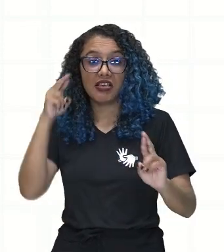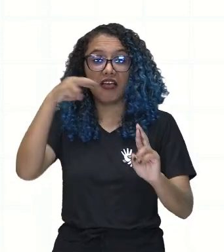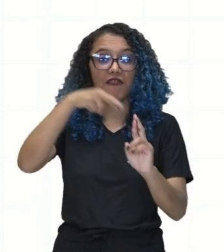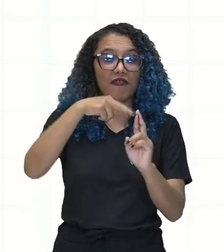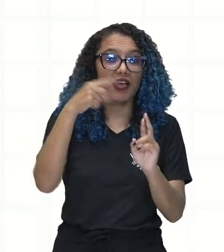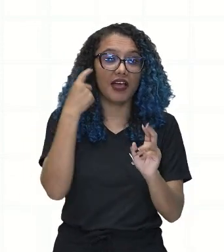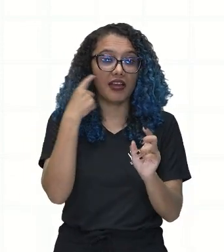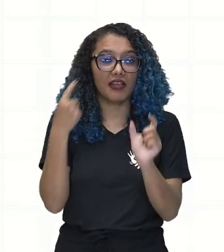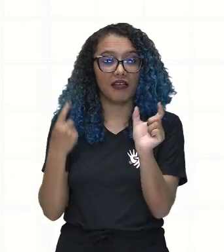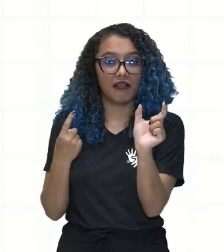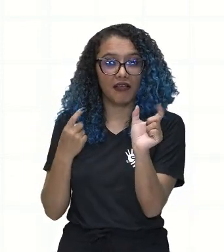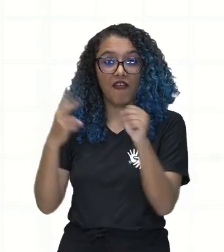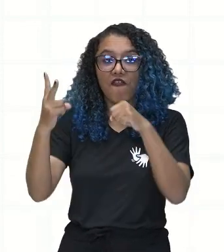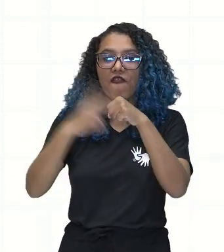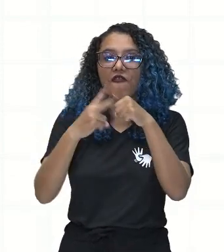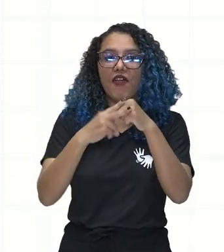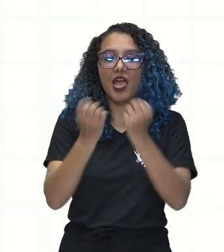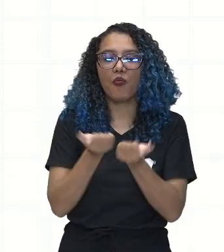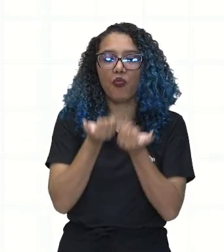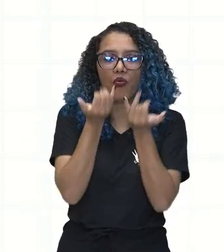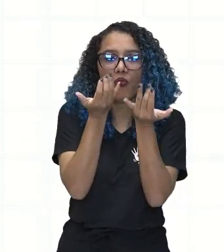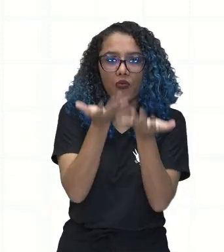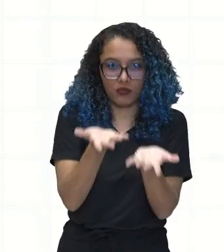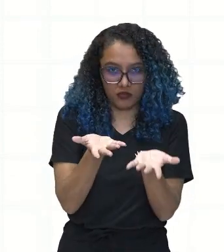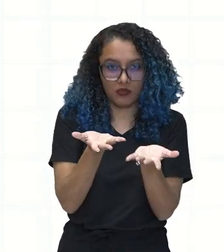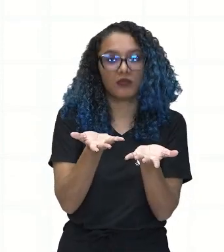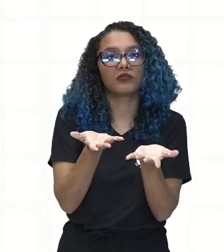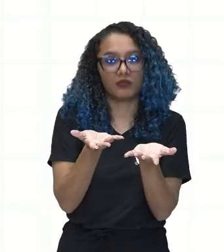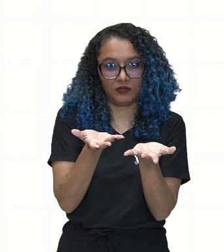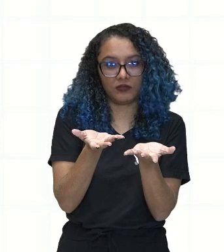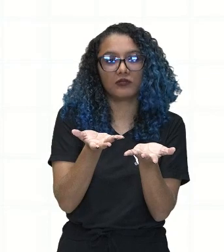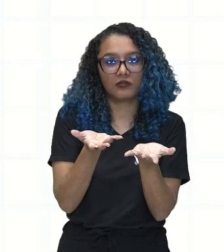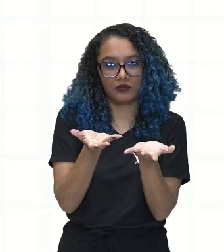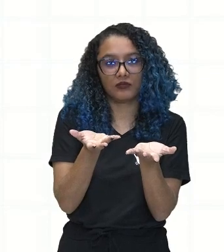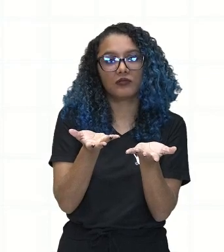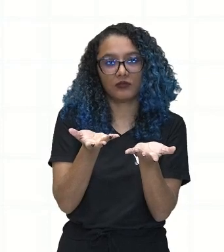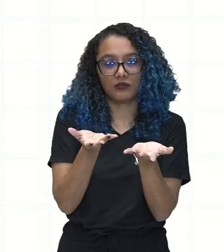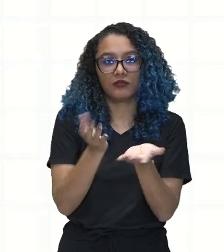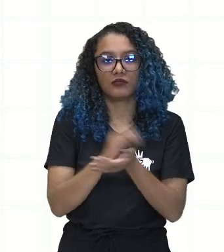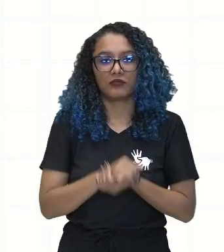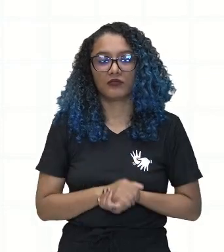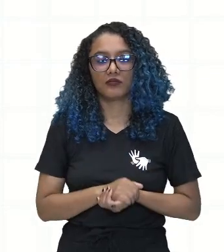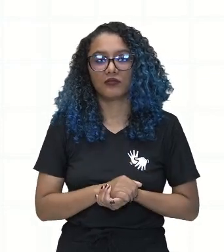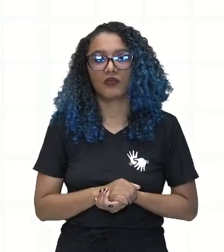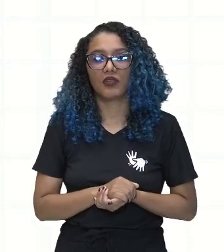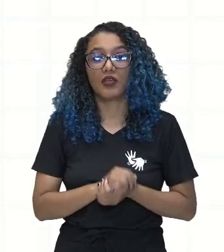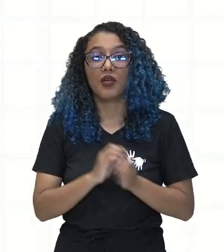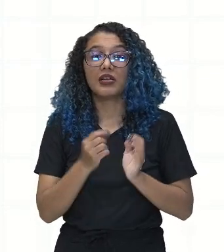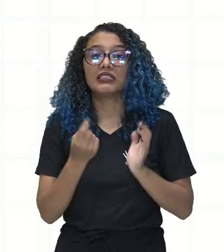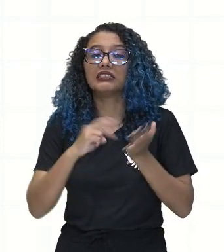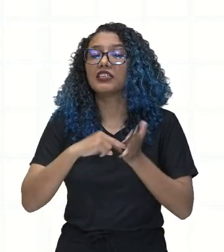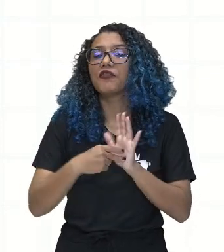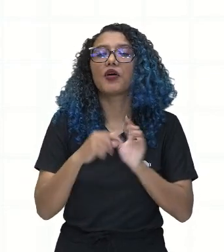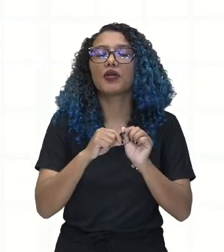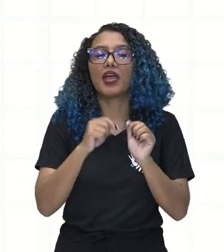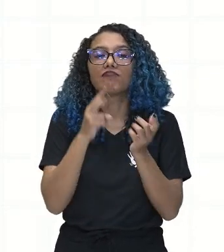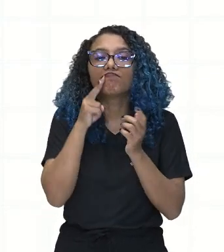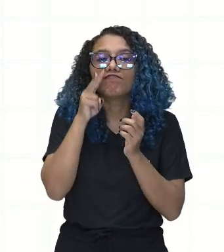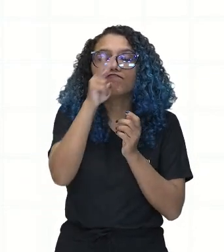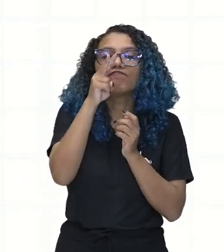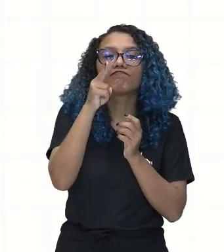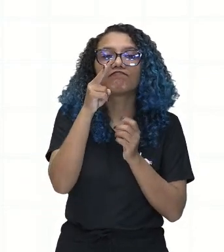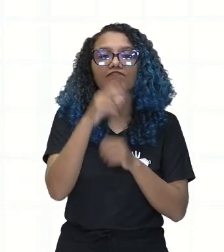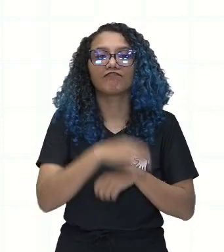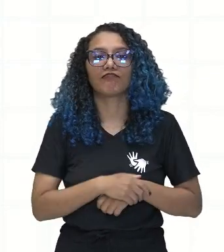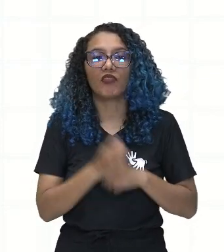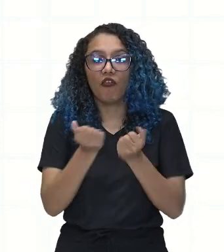com o verbo oferecer. Ele está indicando ali uma intensidade do verbo, ou seja, oferece